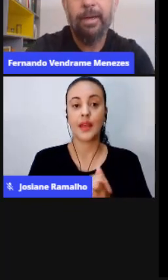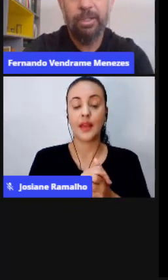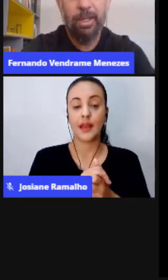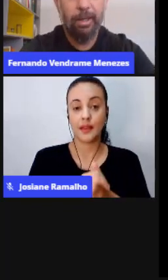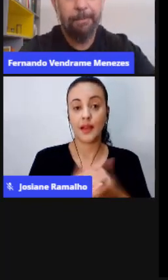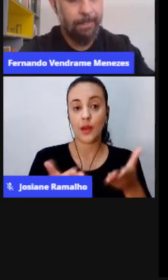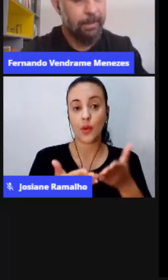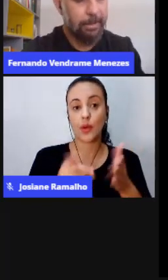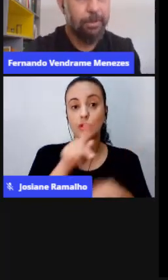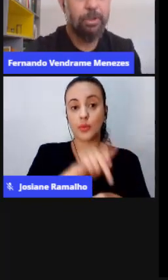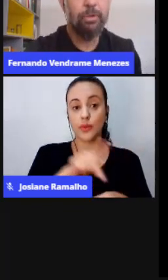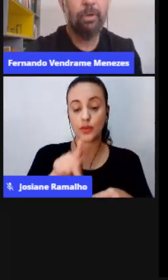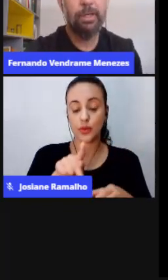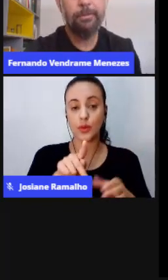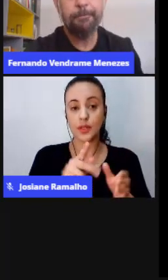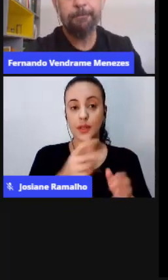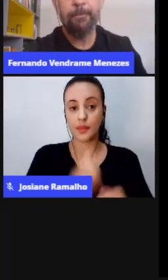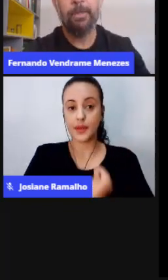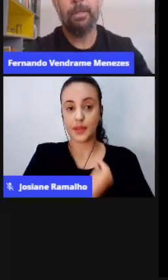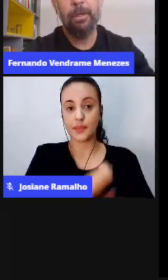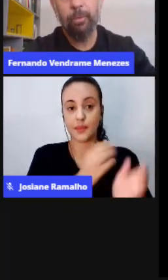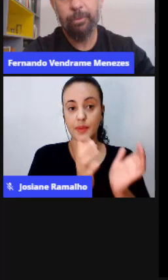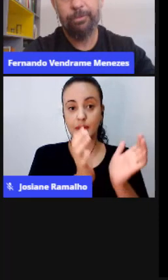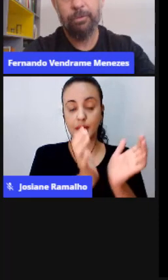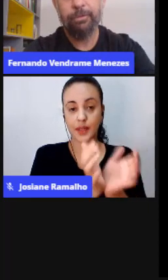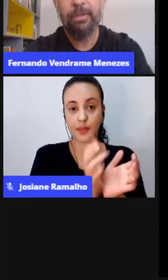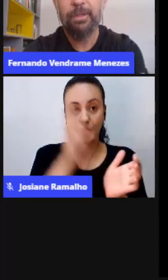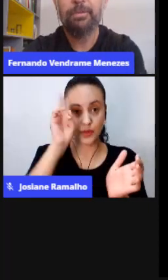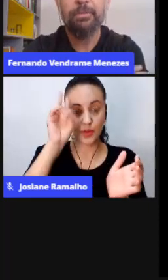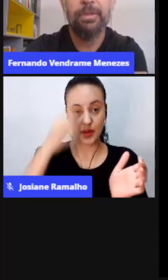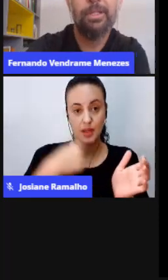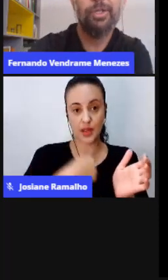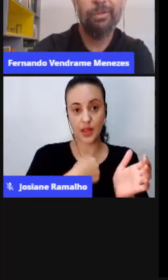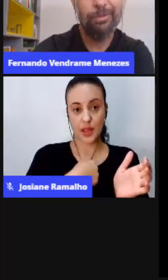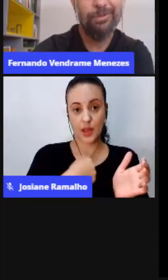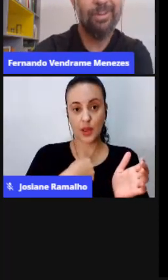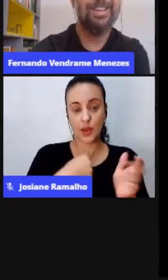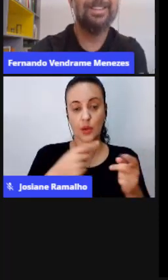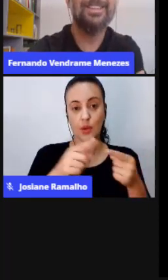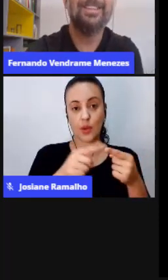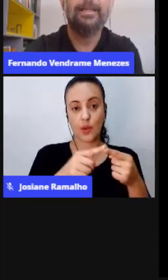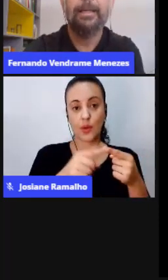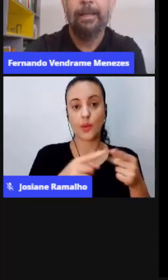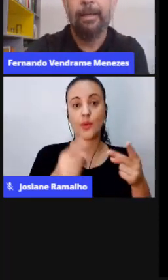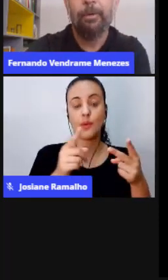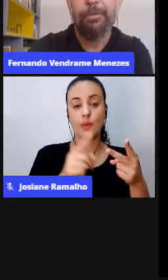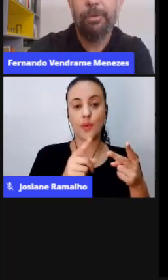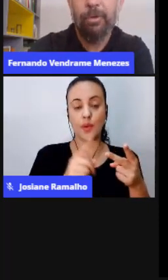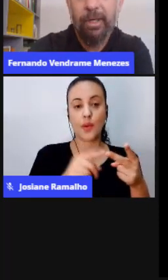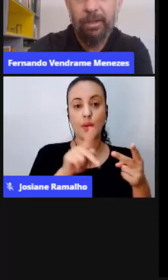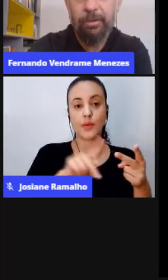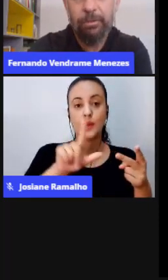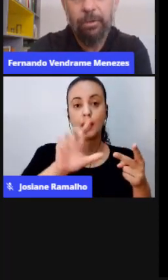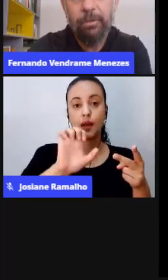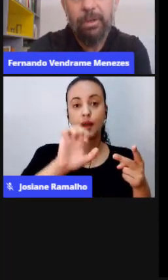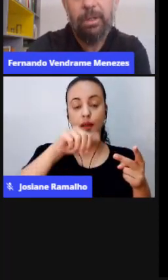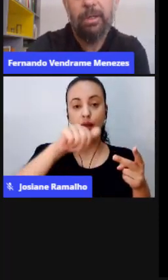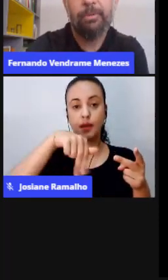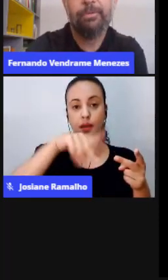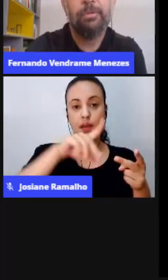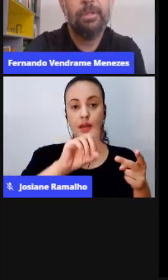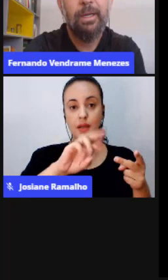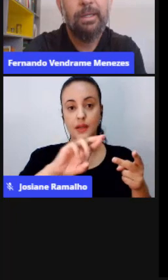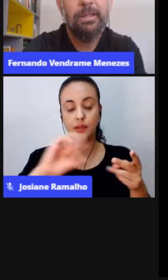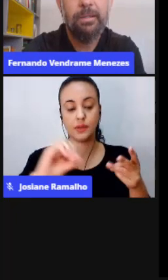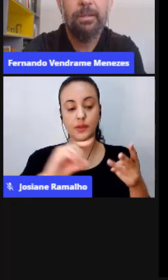fazem parte da equipe de história. Eu, o professor Fernando, esse que vos fala, o professor Leandro Long